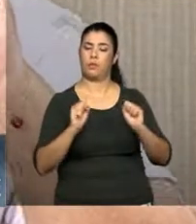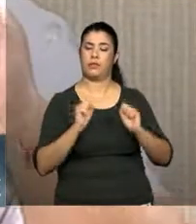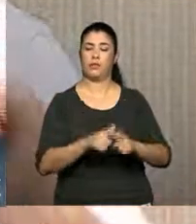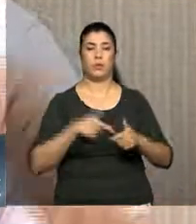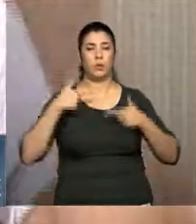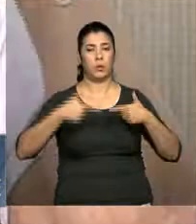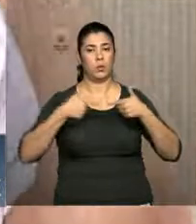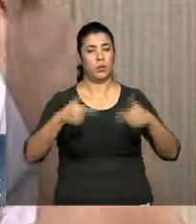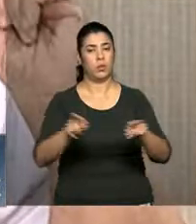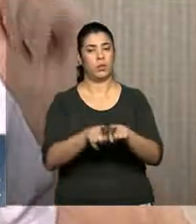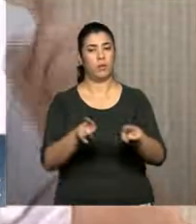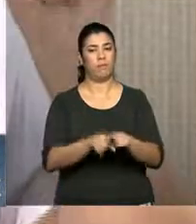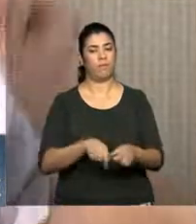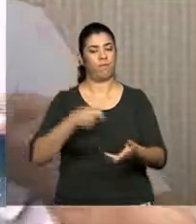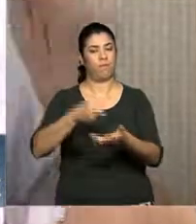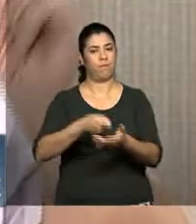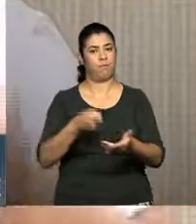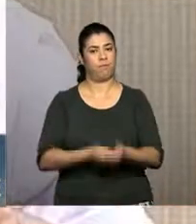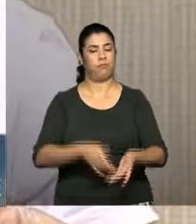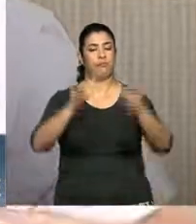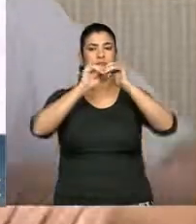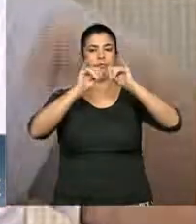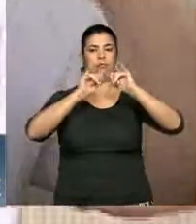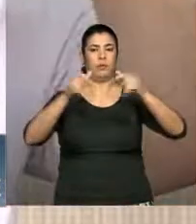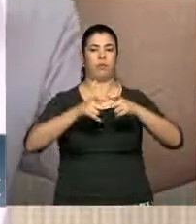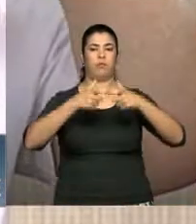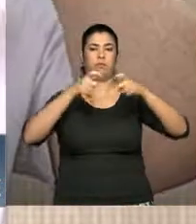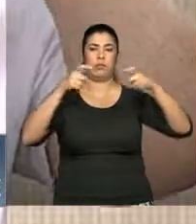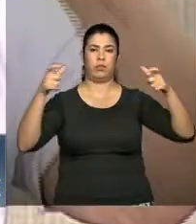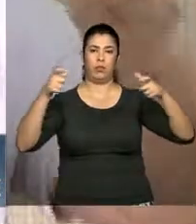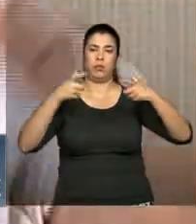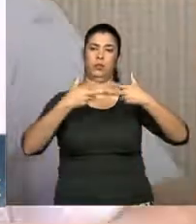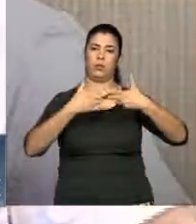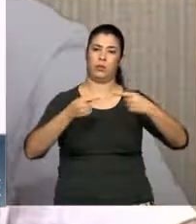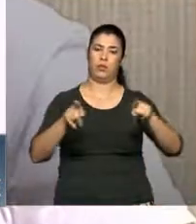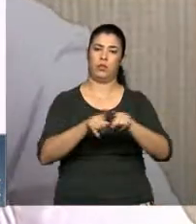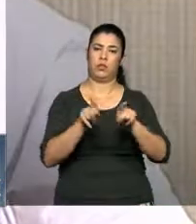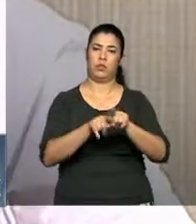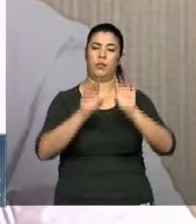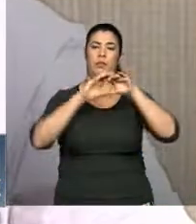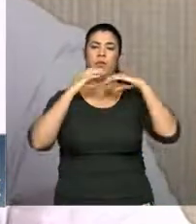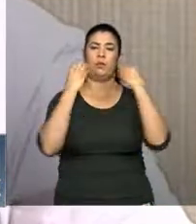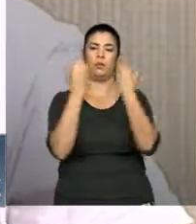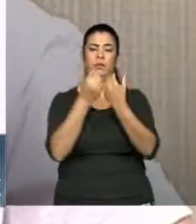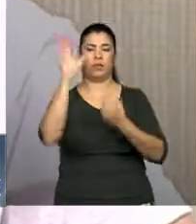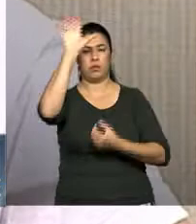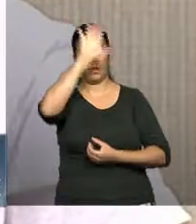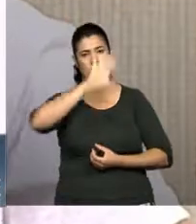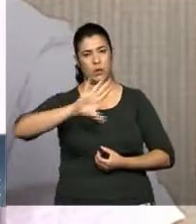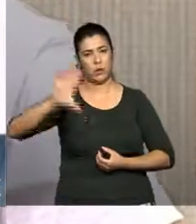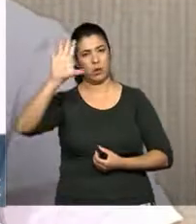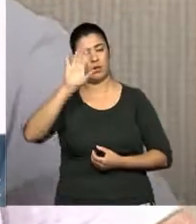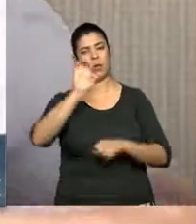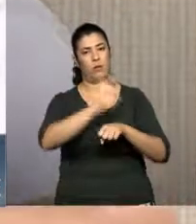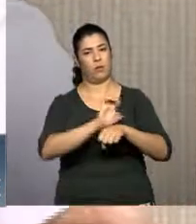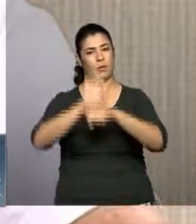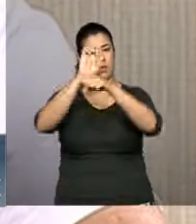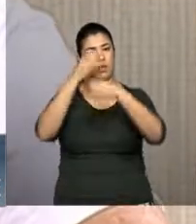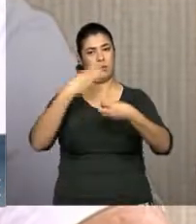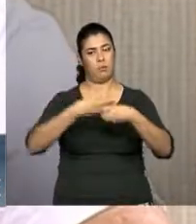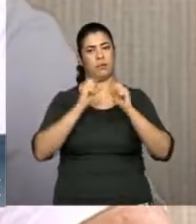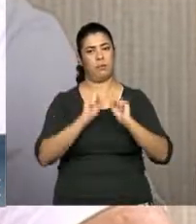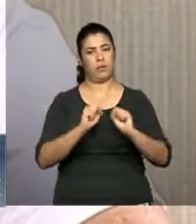intensificar esta campanha ampliando os recursos para que o nosso conselho nacional estaduais e municipais tenham recursos